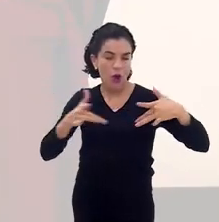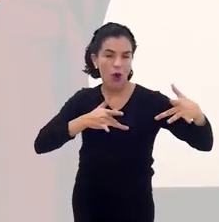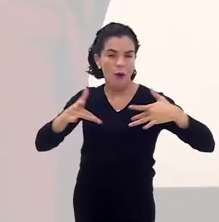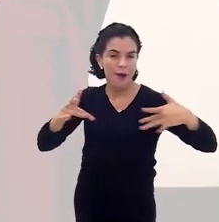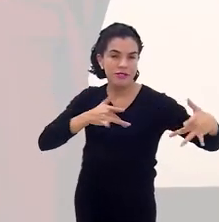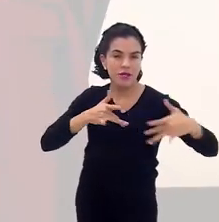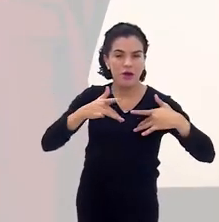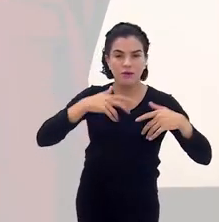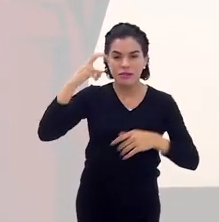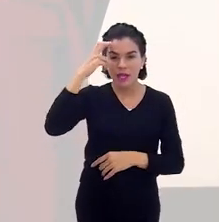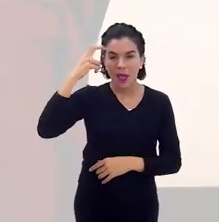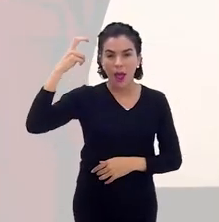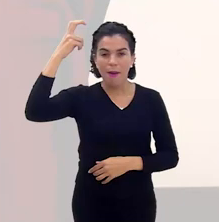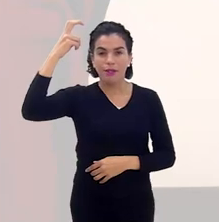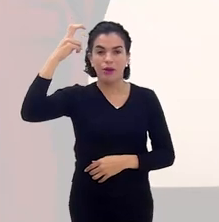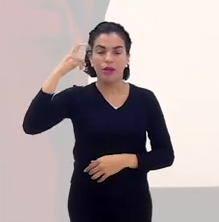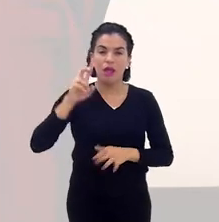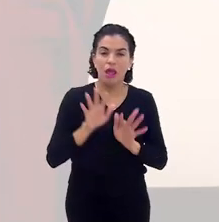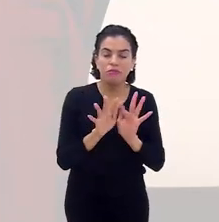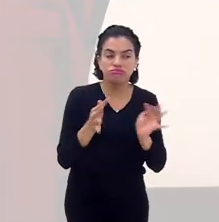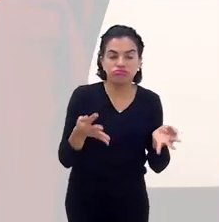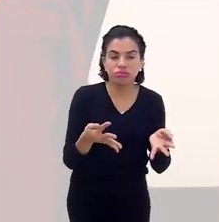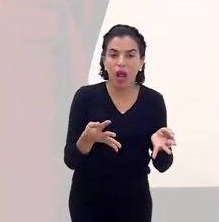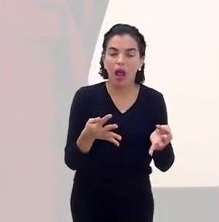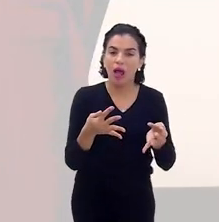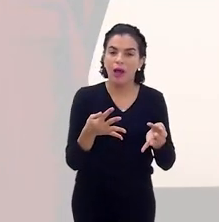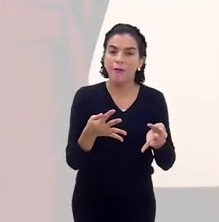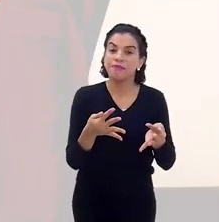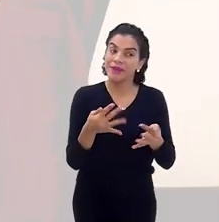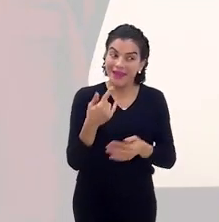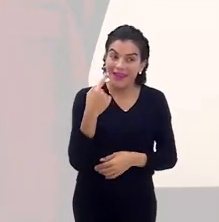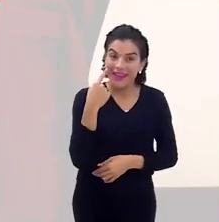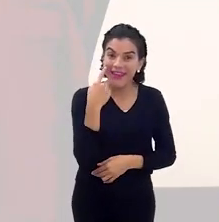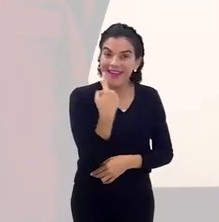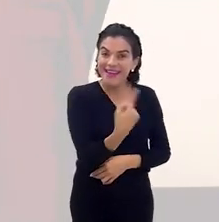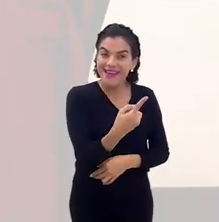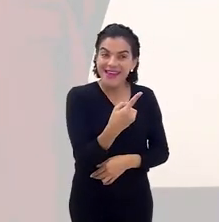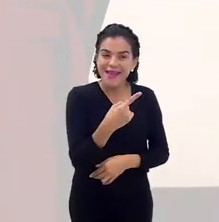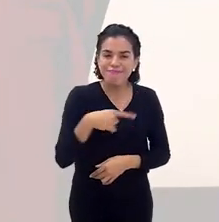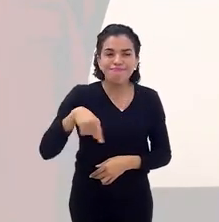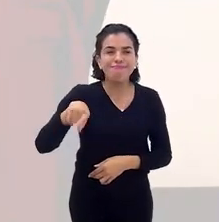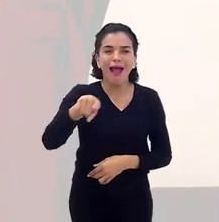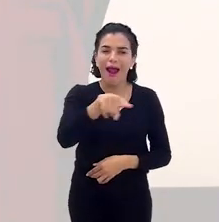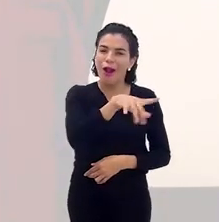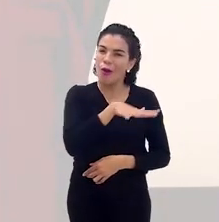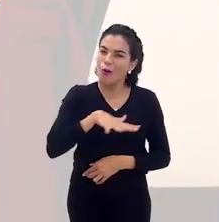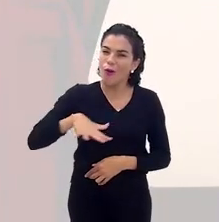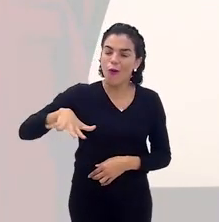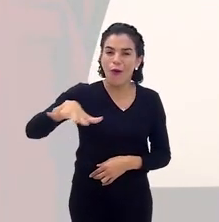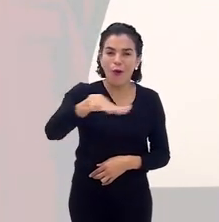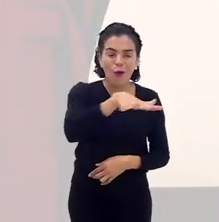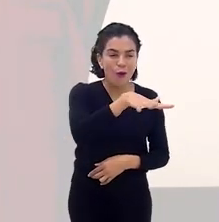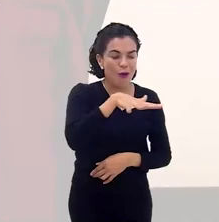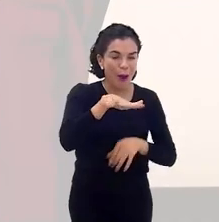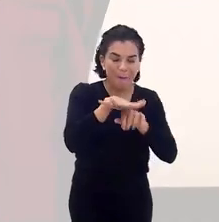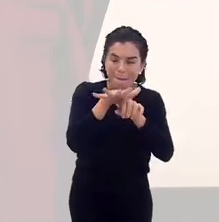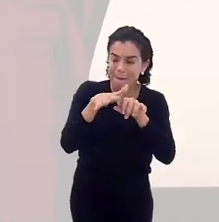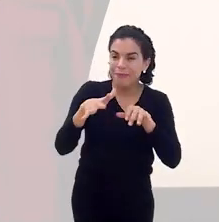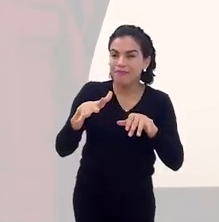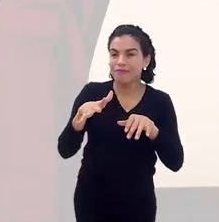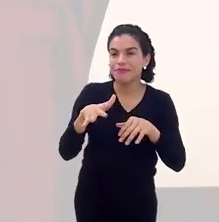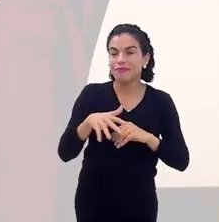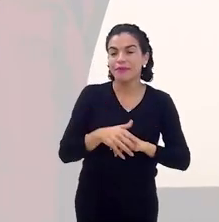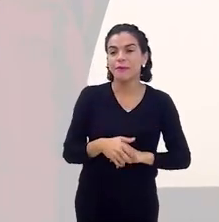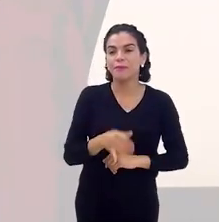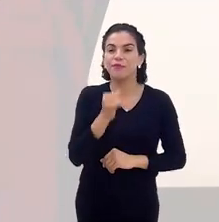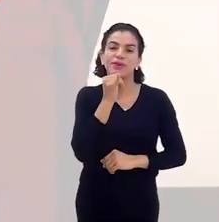sobre sabedoria, sobre generosidade, e ali, né, assim, ali sim, ali Por brilha